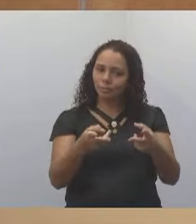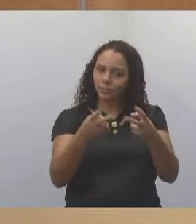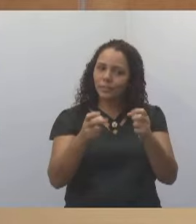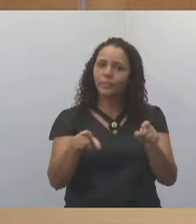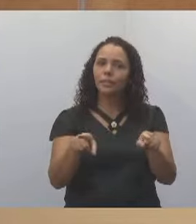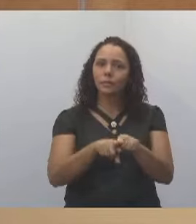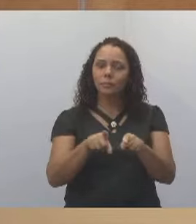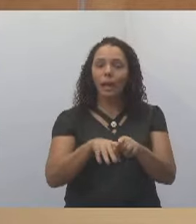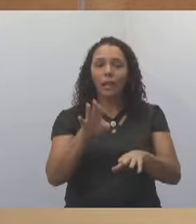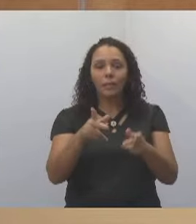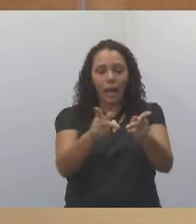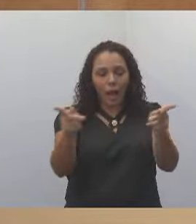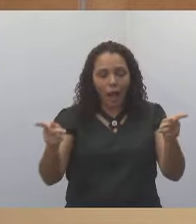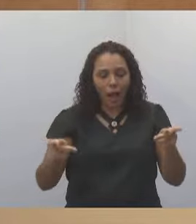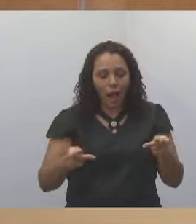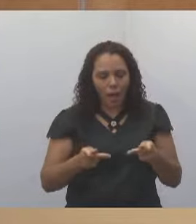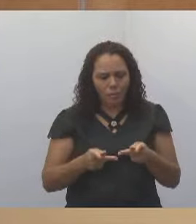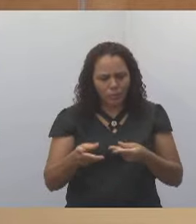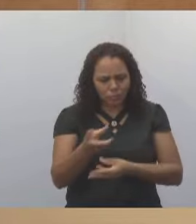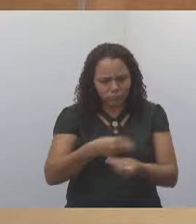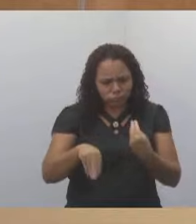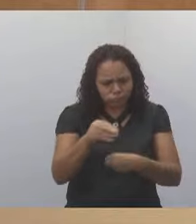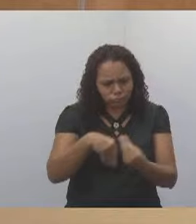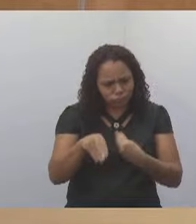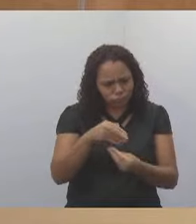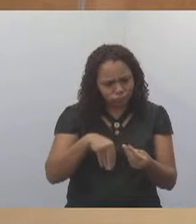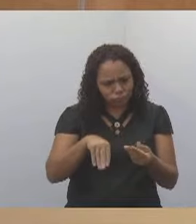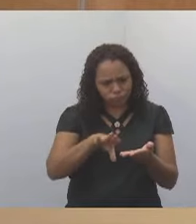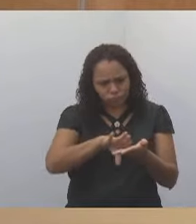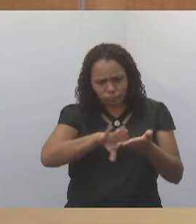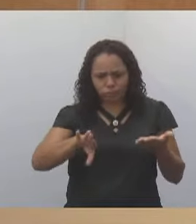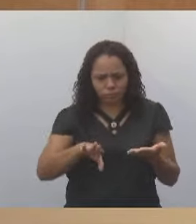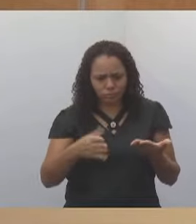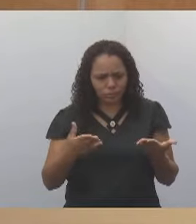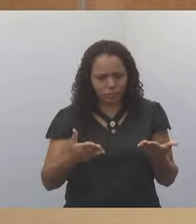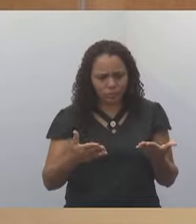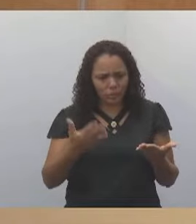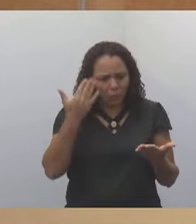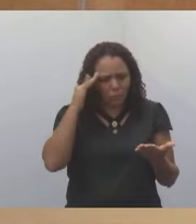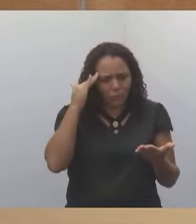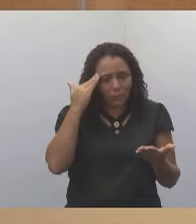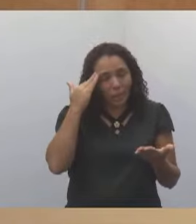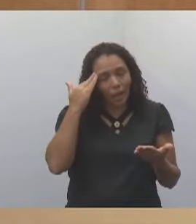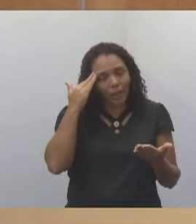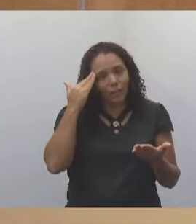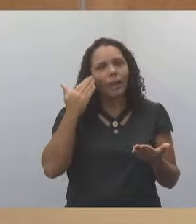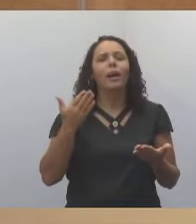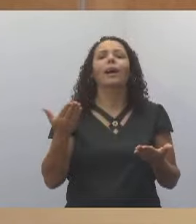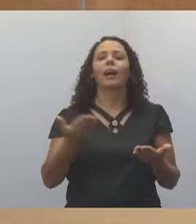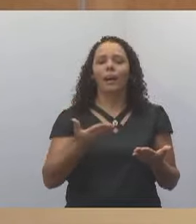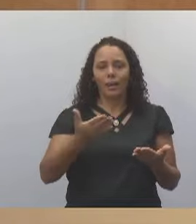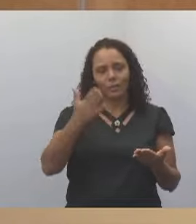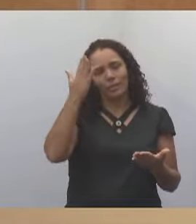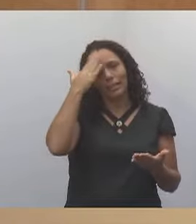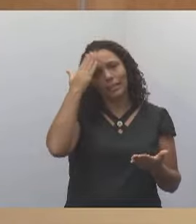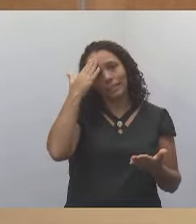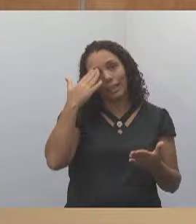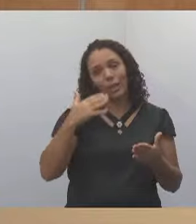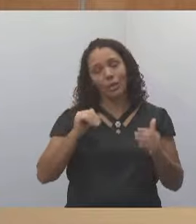pizza chega com um recheio só de um lado. A gente não entende por quê. Hoje eu entendo por quê. Porque a gente vê